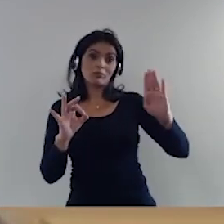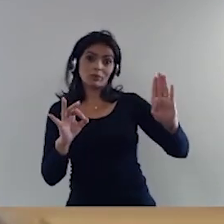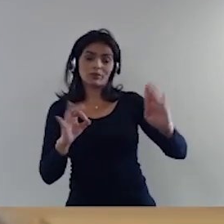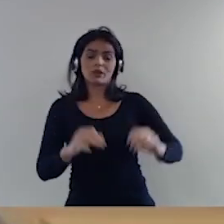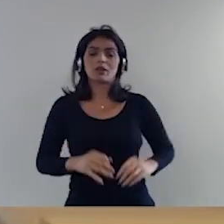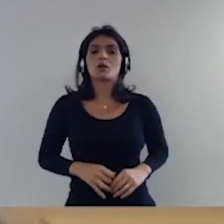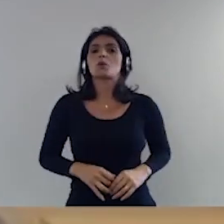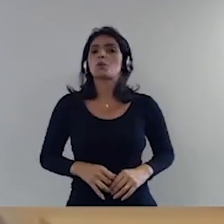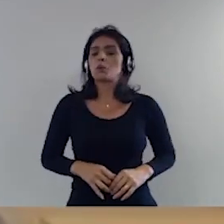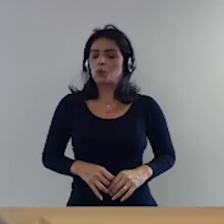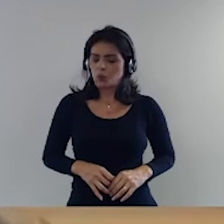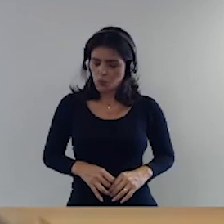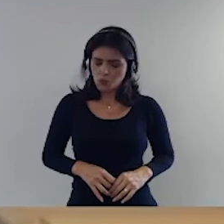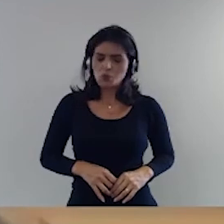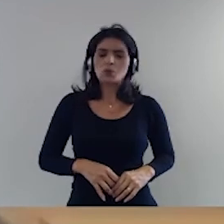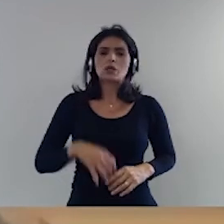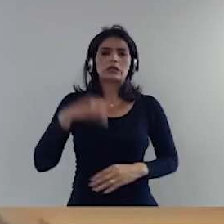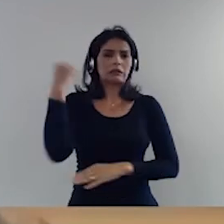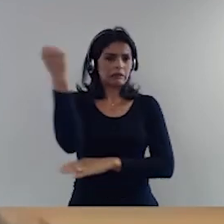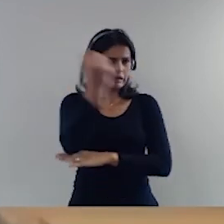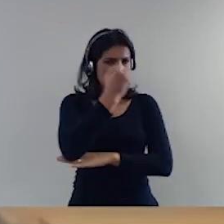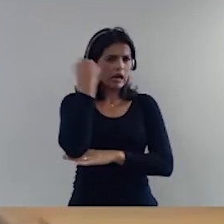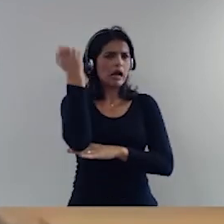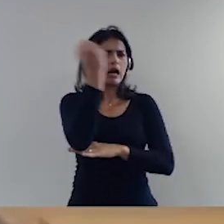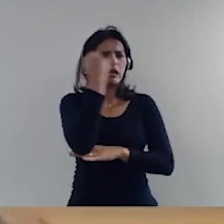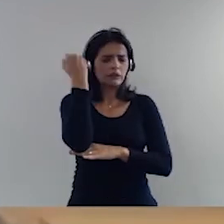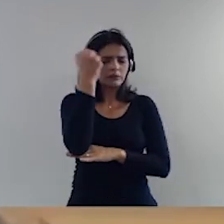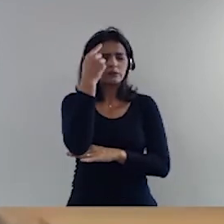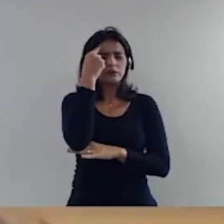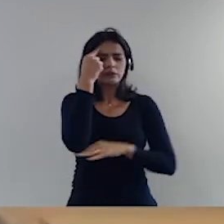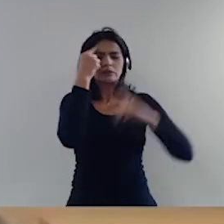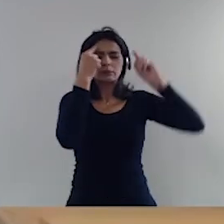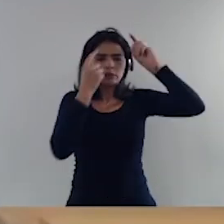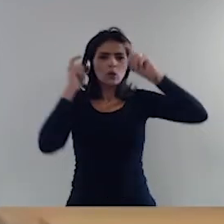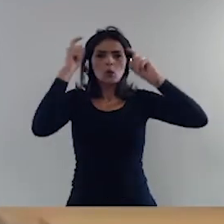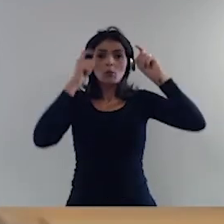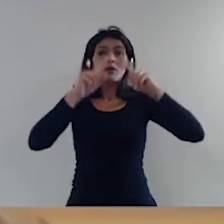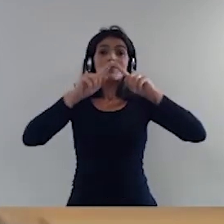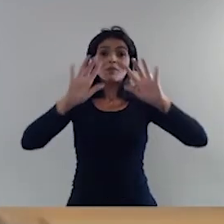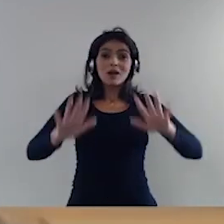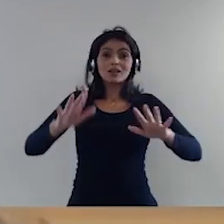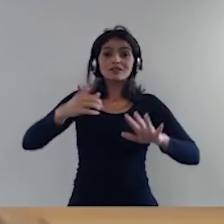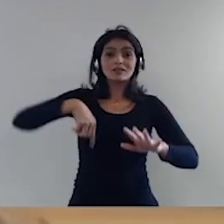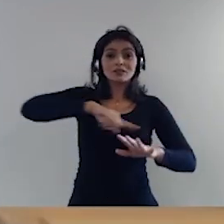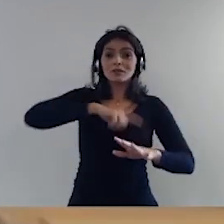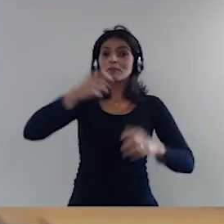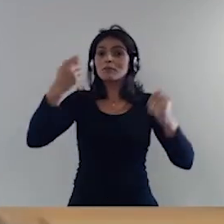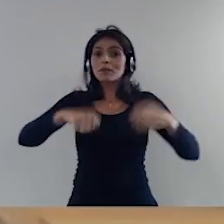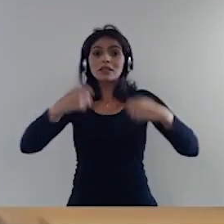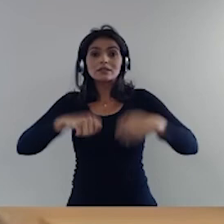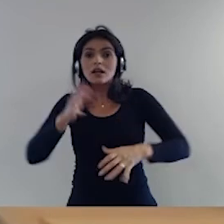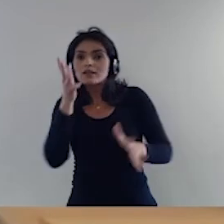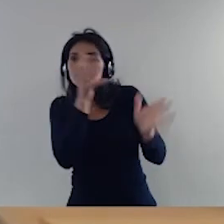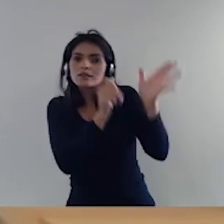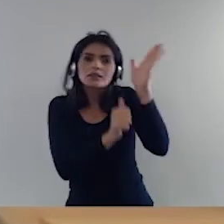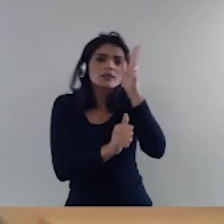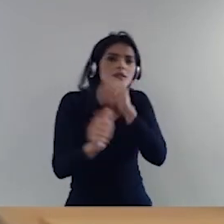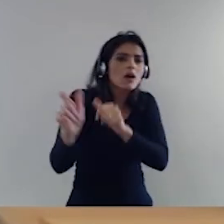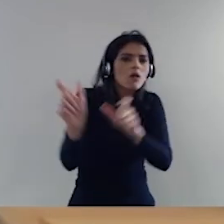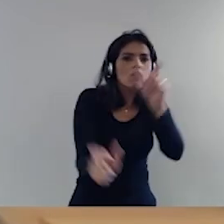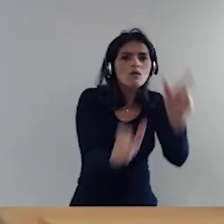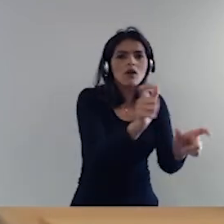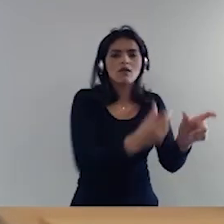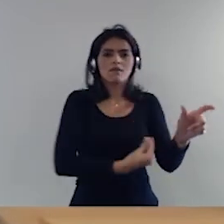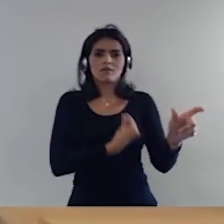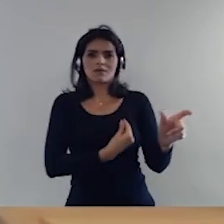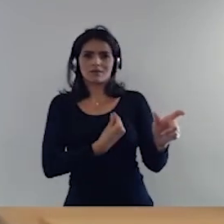é uma situação evidentemente grave e preocupante, embora inevitável, porque a gente precisa salvar as